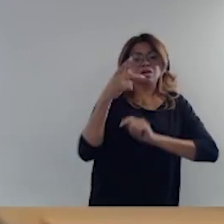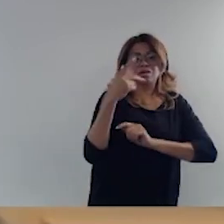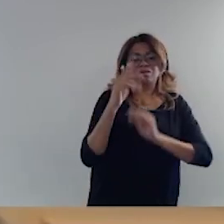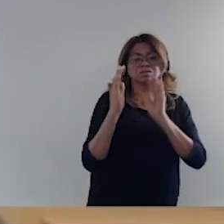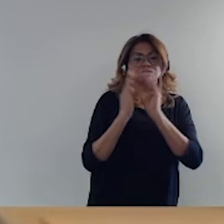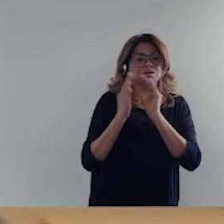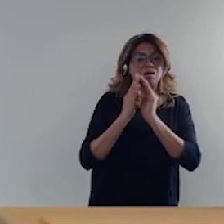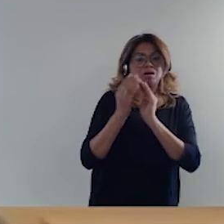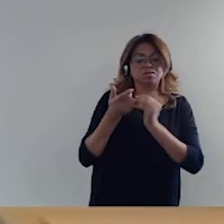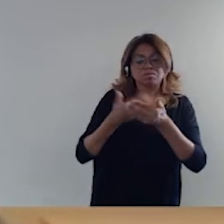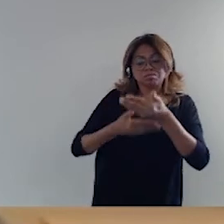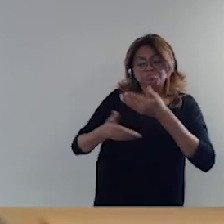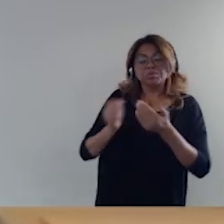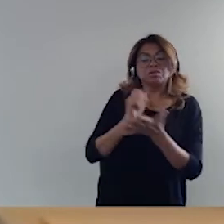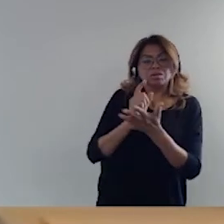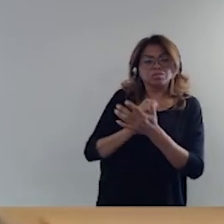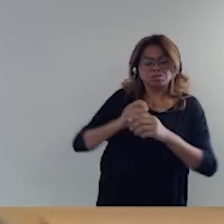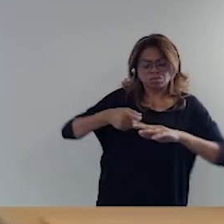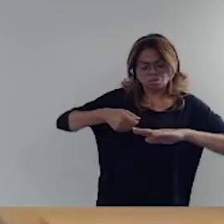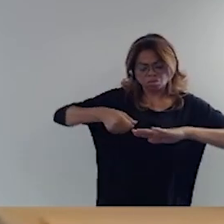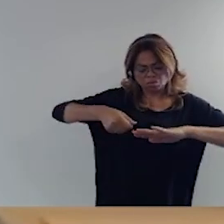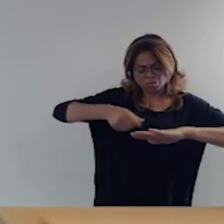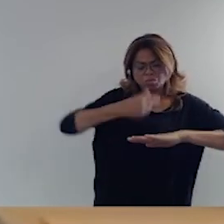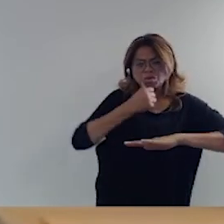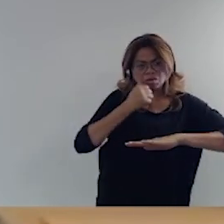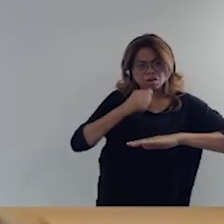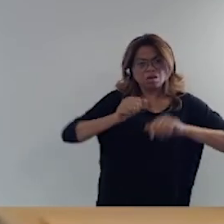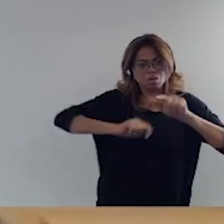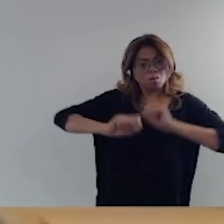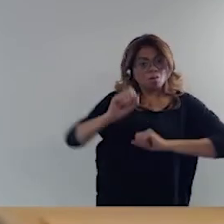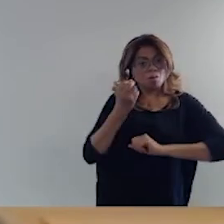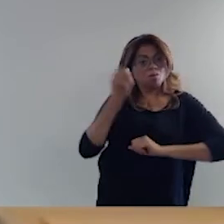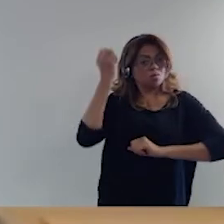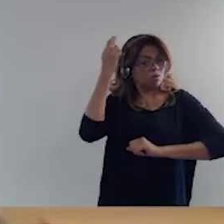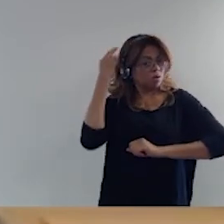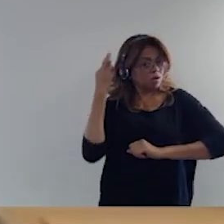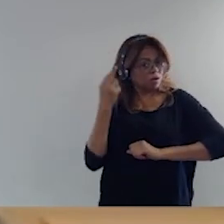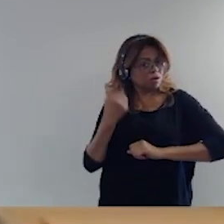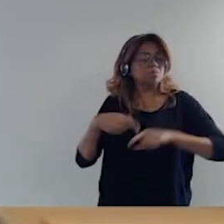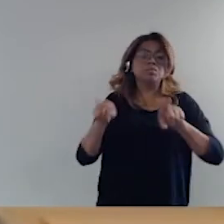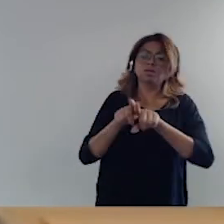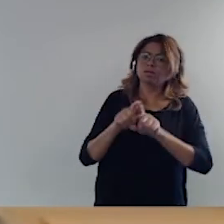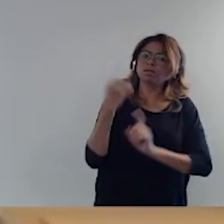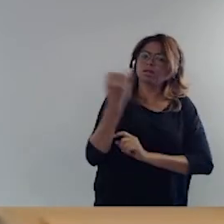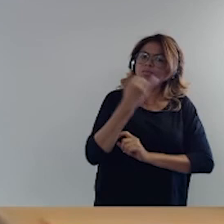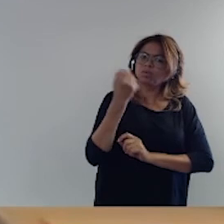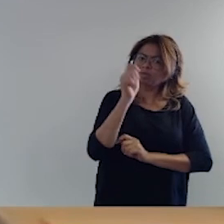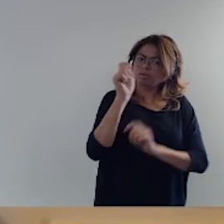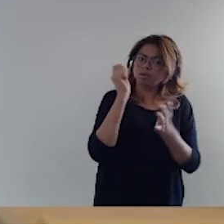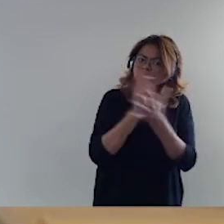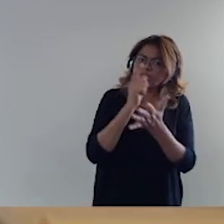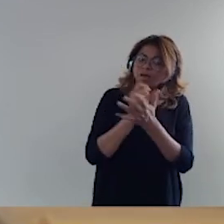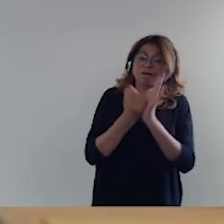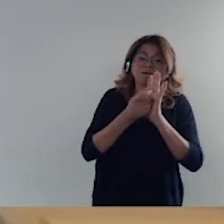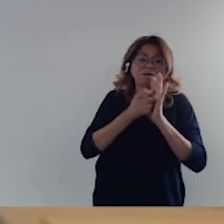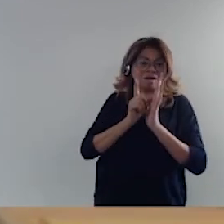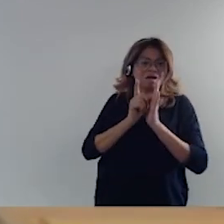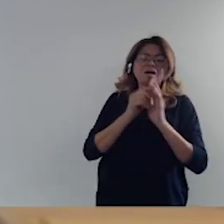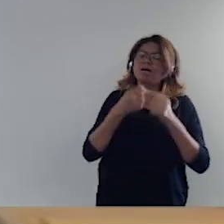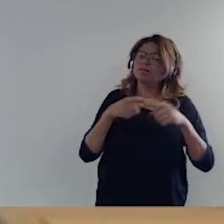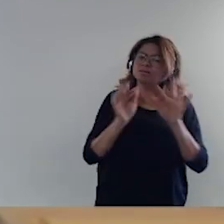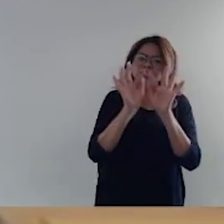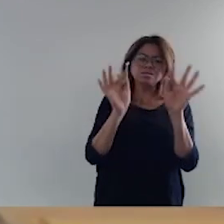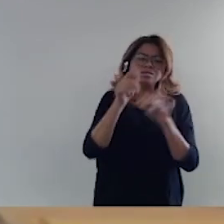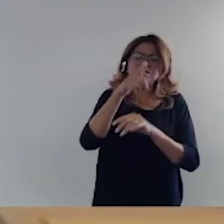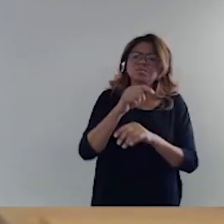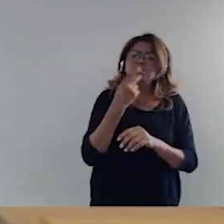sobreviver. Da manicure ao cabeleireiro, eu assim diria. E acho também, em